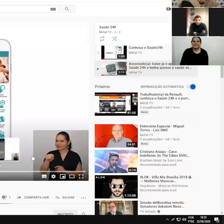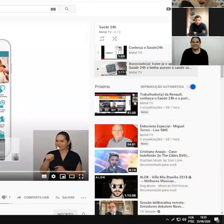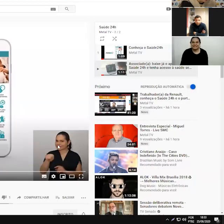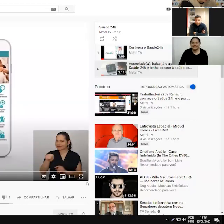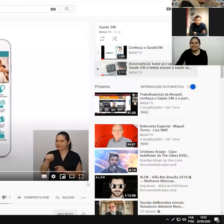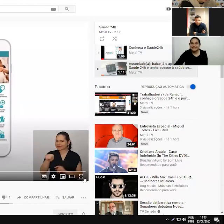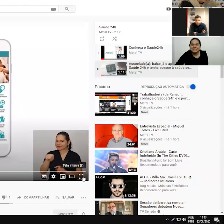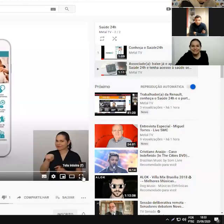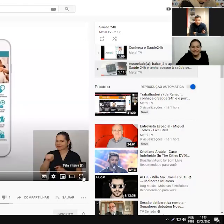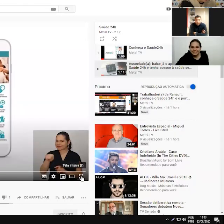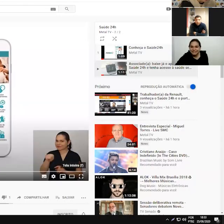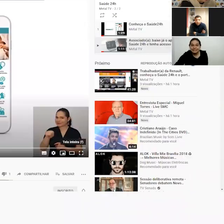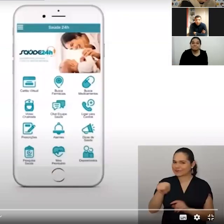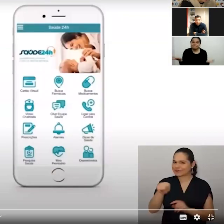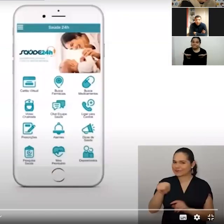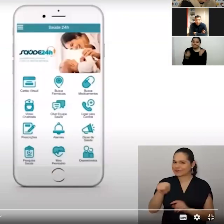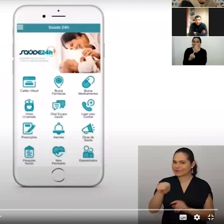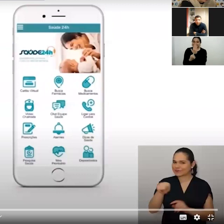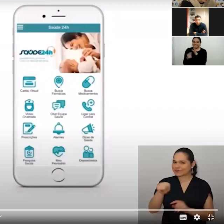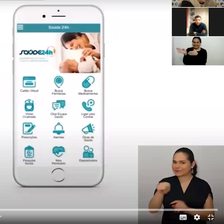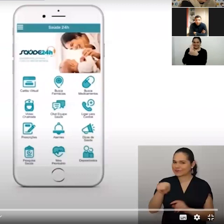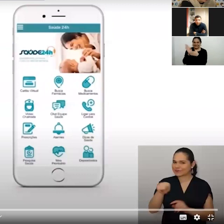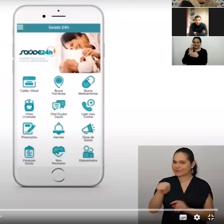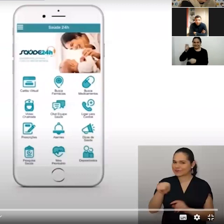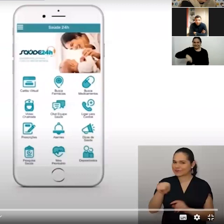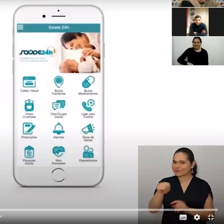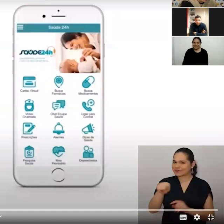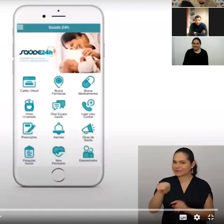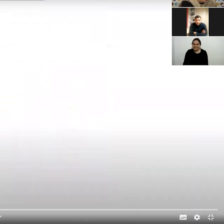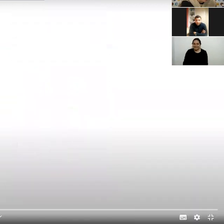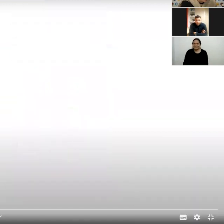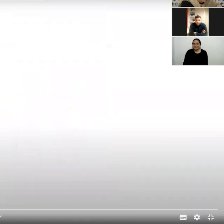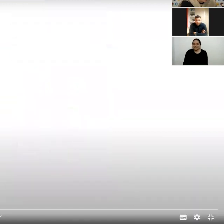Está aparecendo o vídeo? Agora está, né? Então vai.